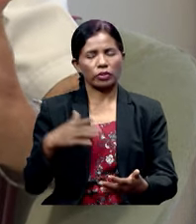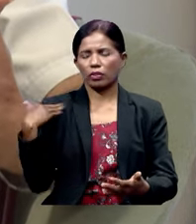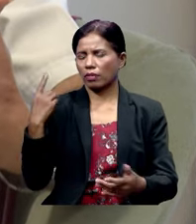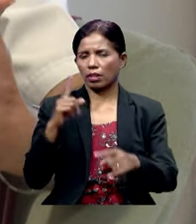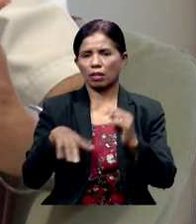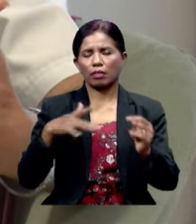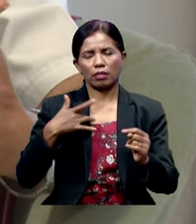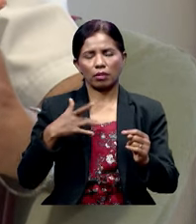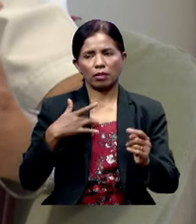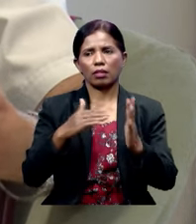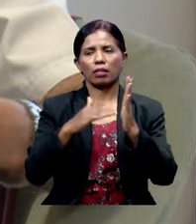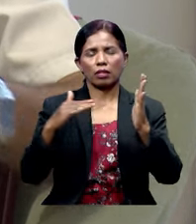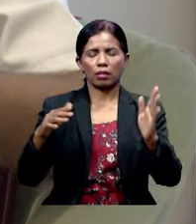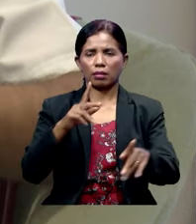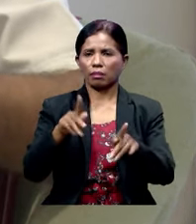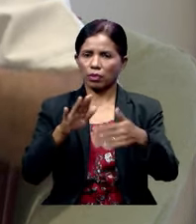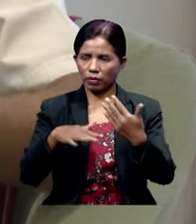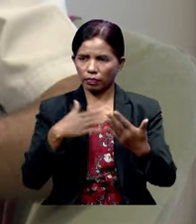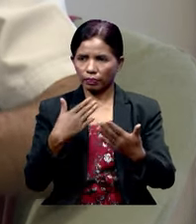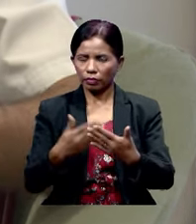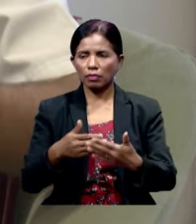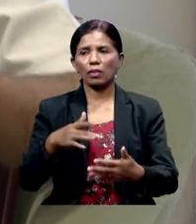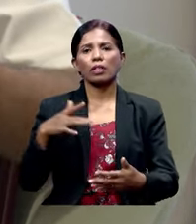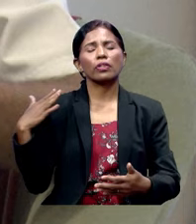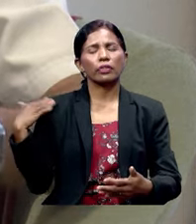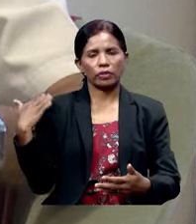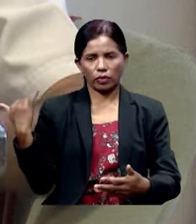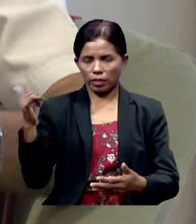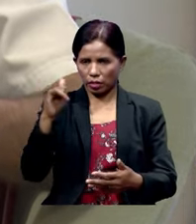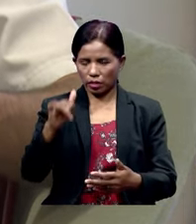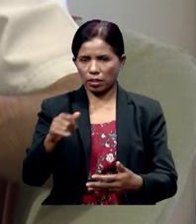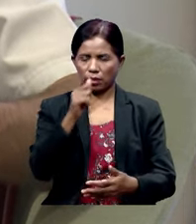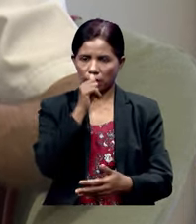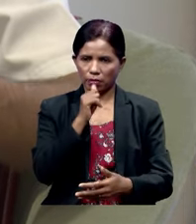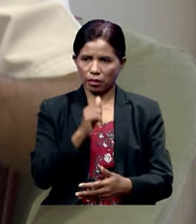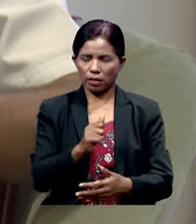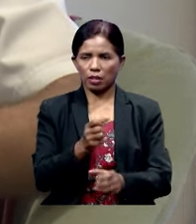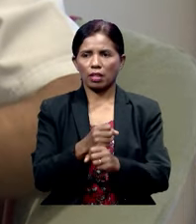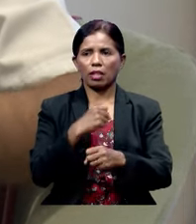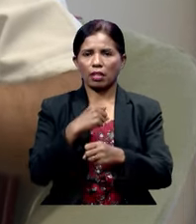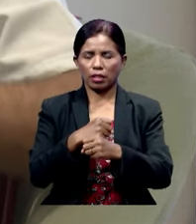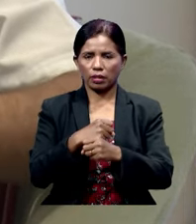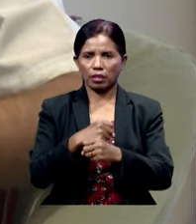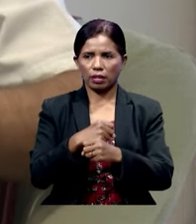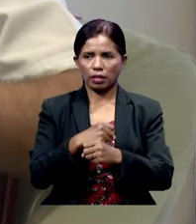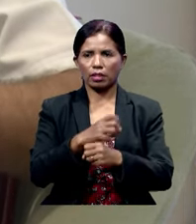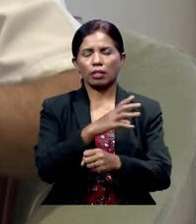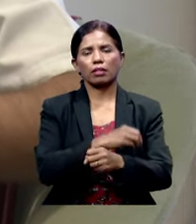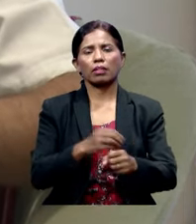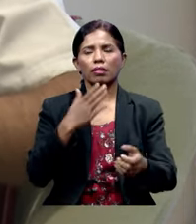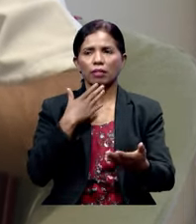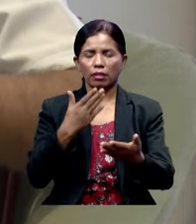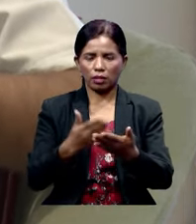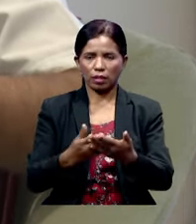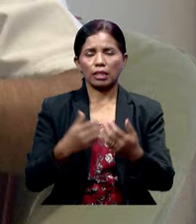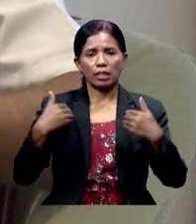contraposição com a sociedade estees jovens estes sonhos se realizam através dos caminhos do